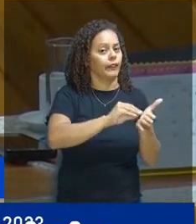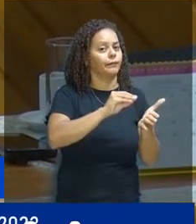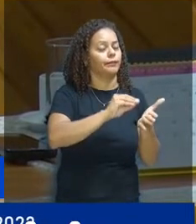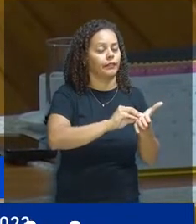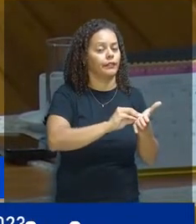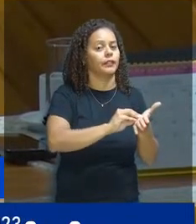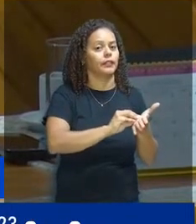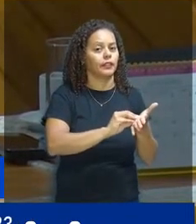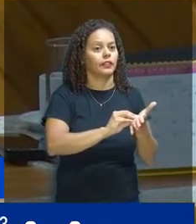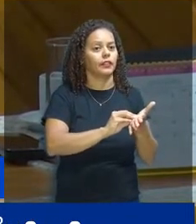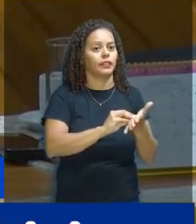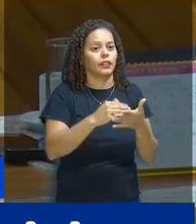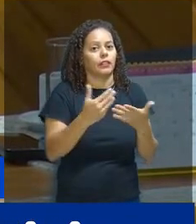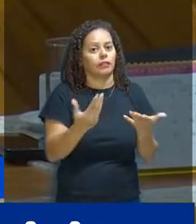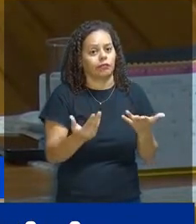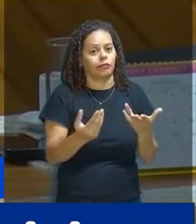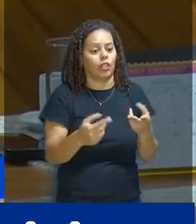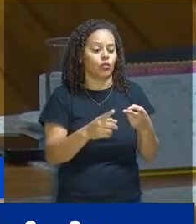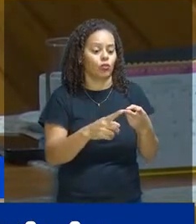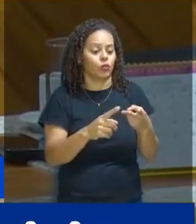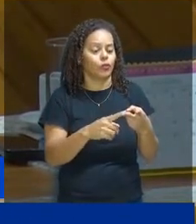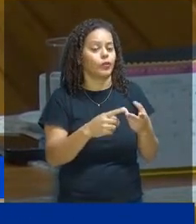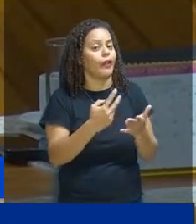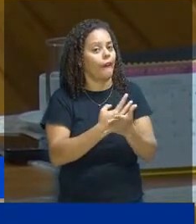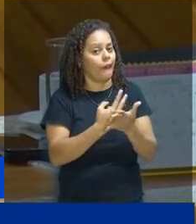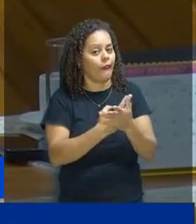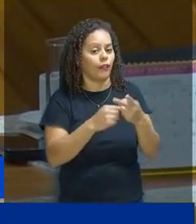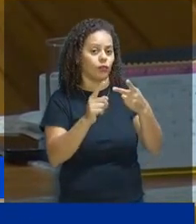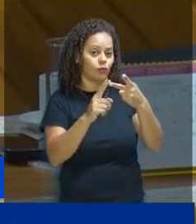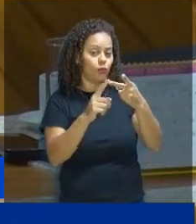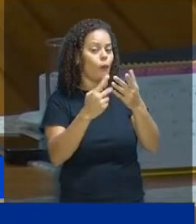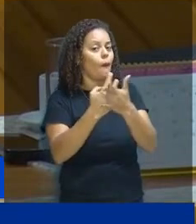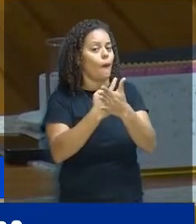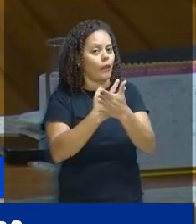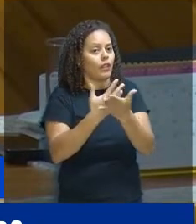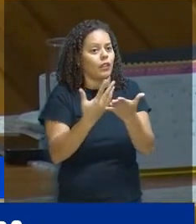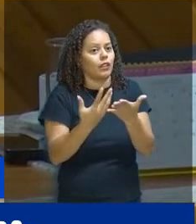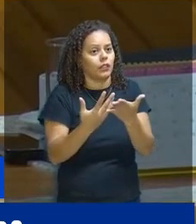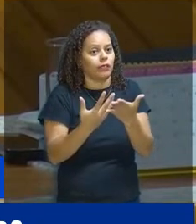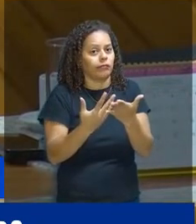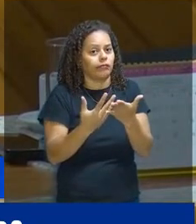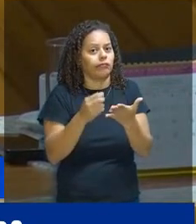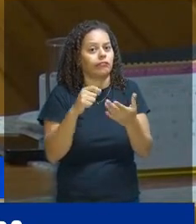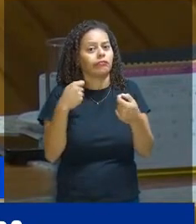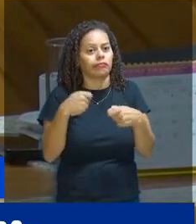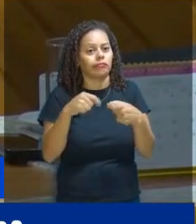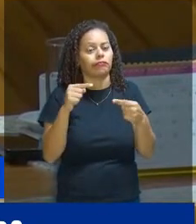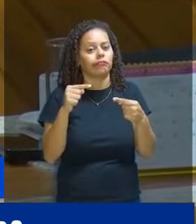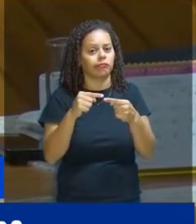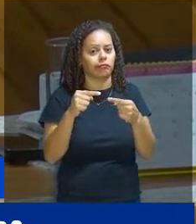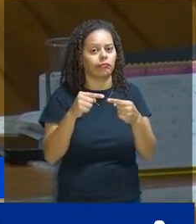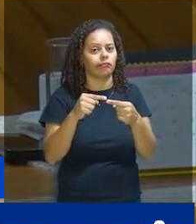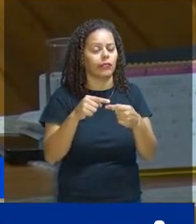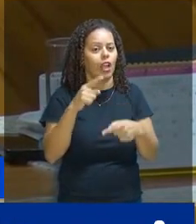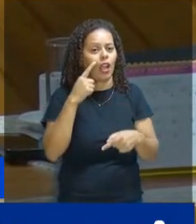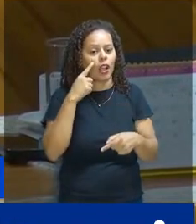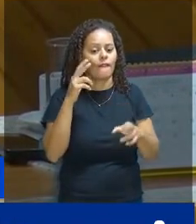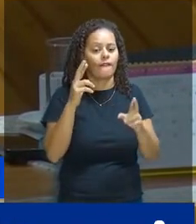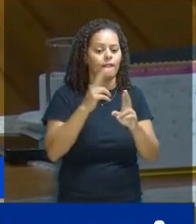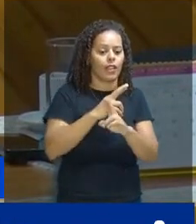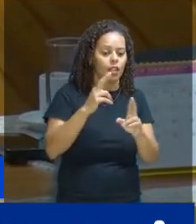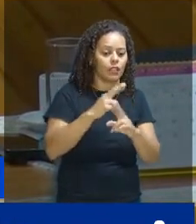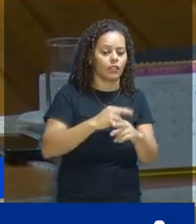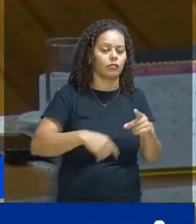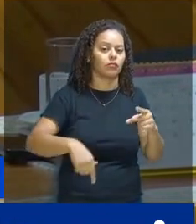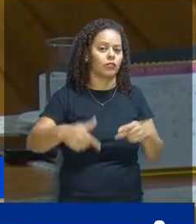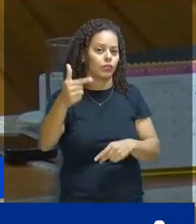que, em razão dessa segunda falha, não da primeira, de serviço contábil, tudo tranquilo, está dentro, vai ao encontro do que temos decidido, mas em relação à